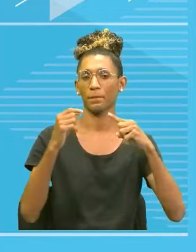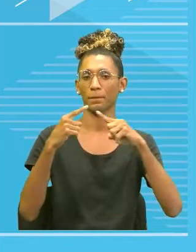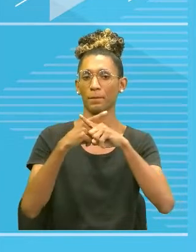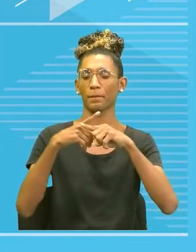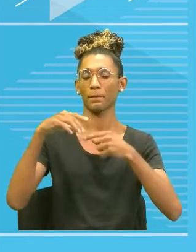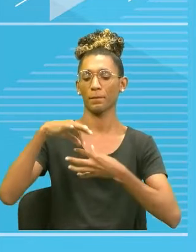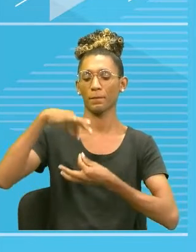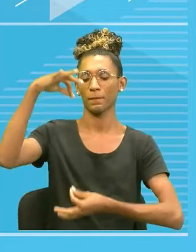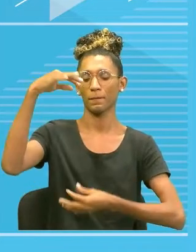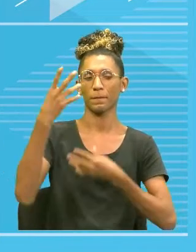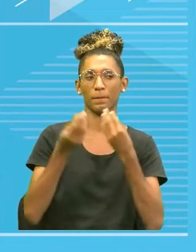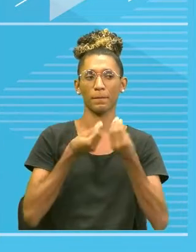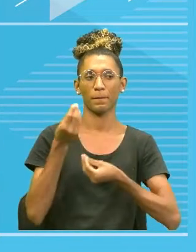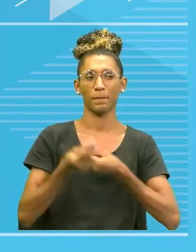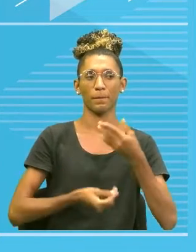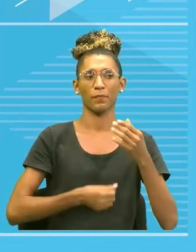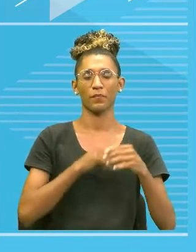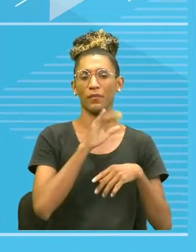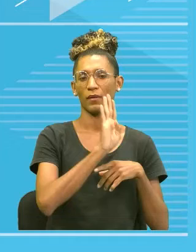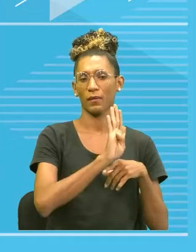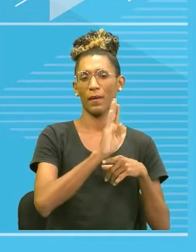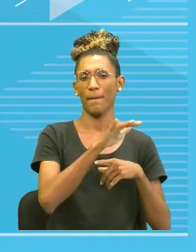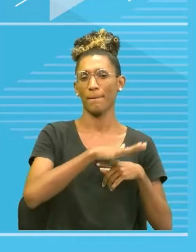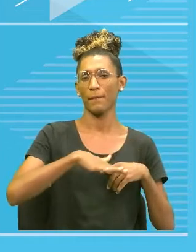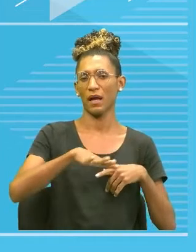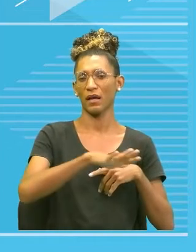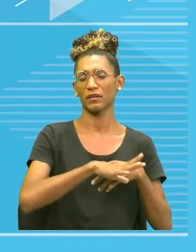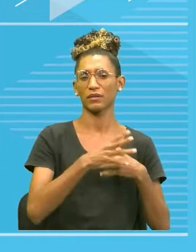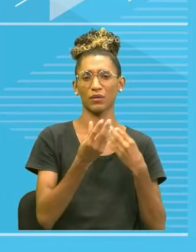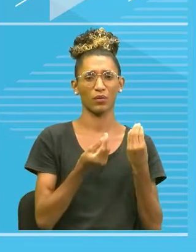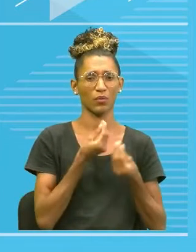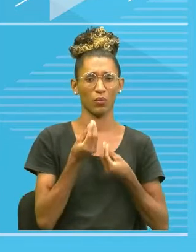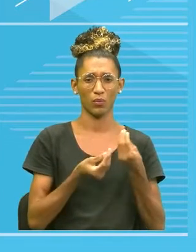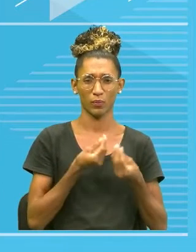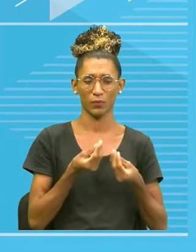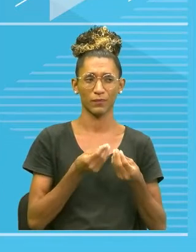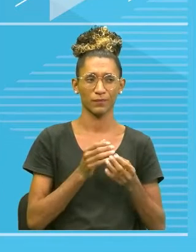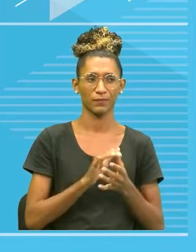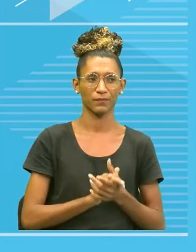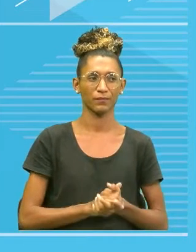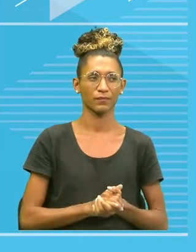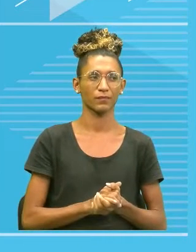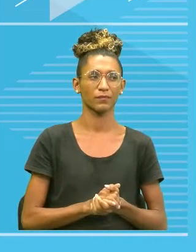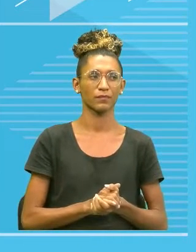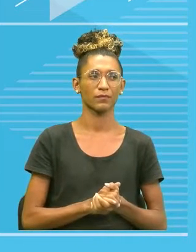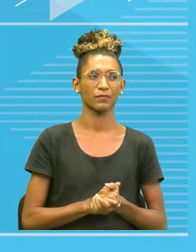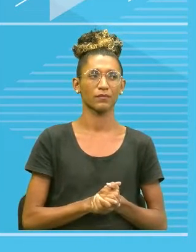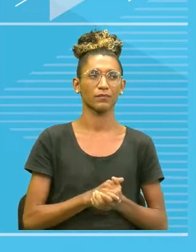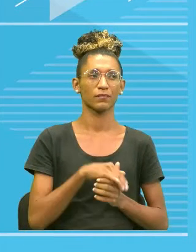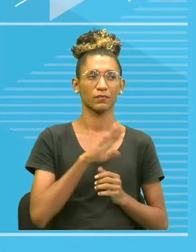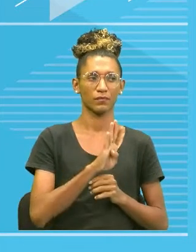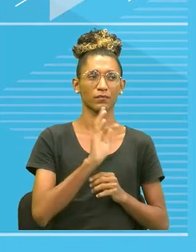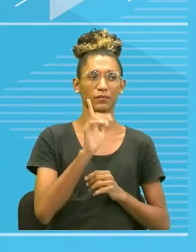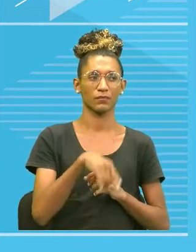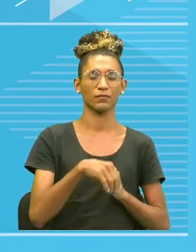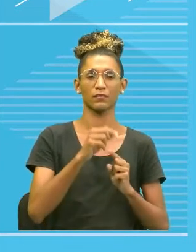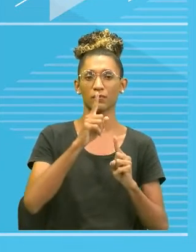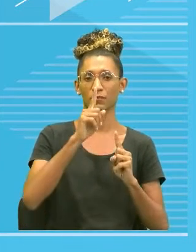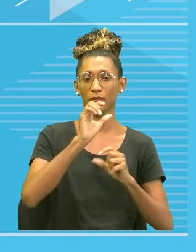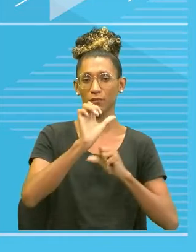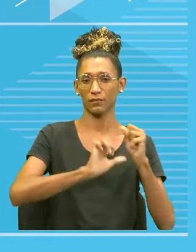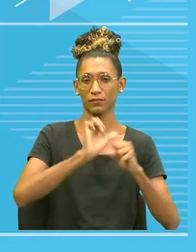cá, quem é a base do quadrilátero? A base do quadrilátero é essa variação de volume bem aqui, ó.